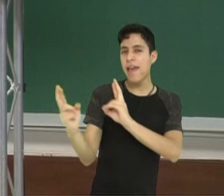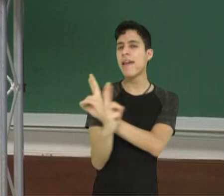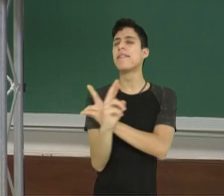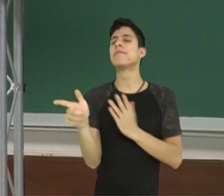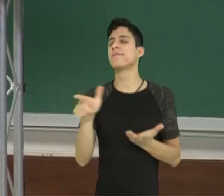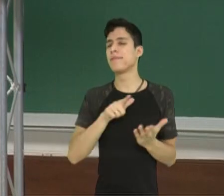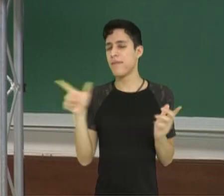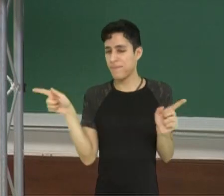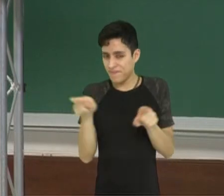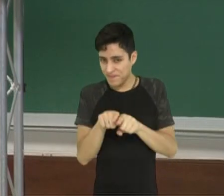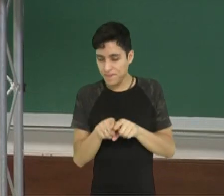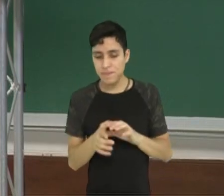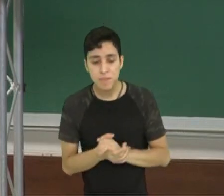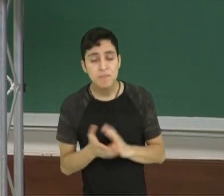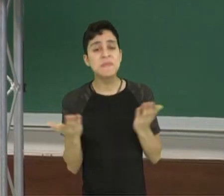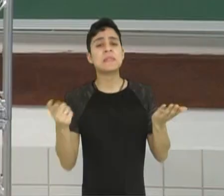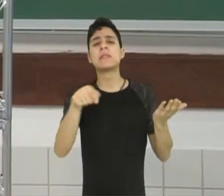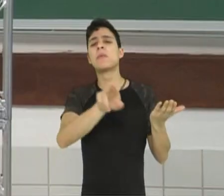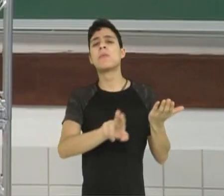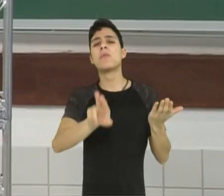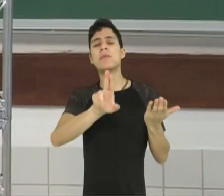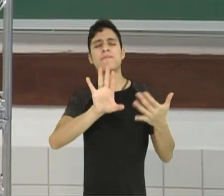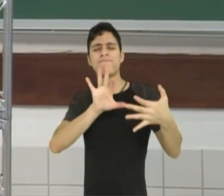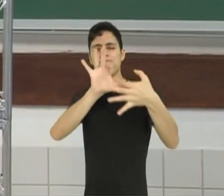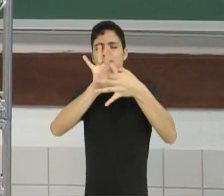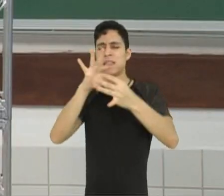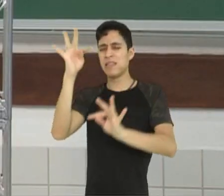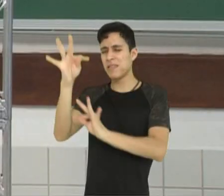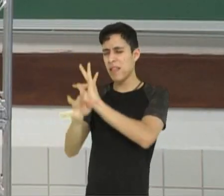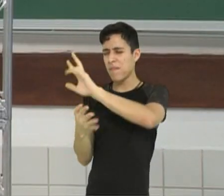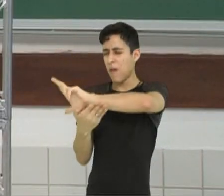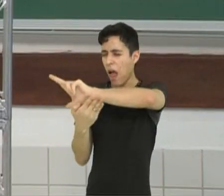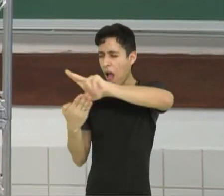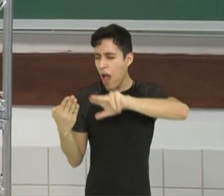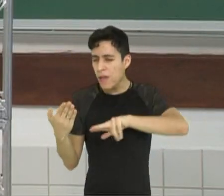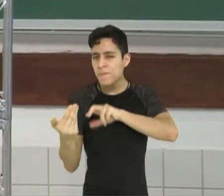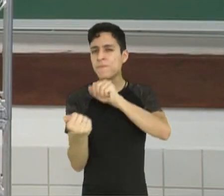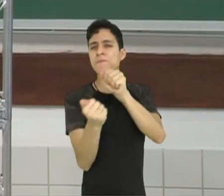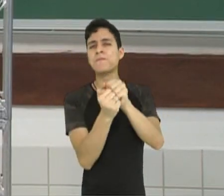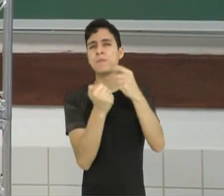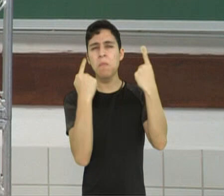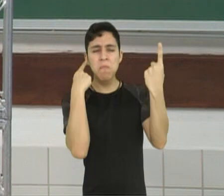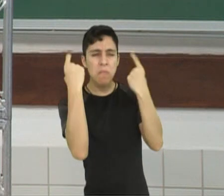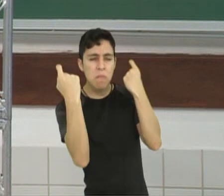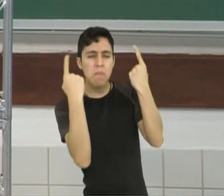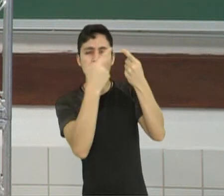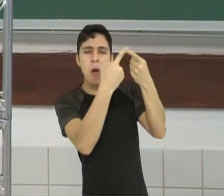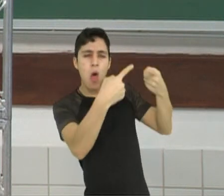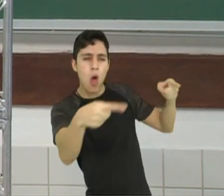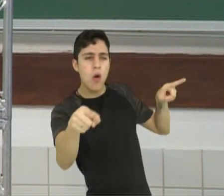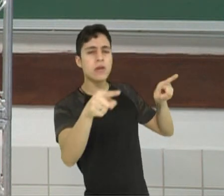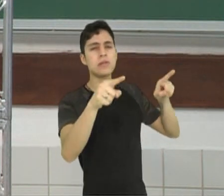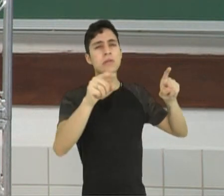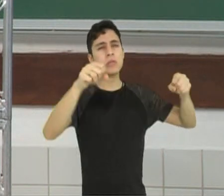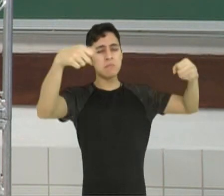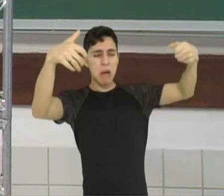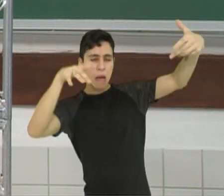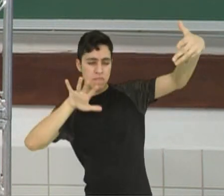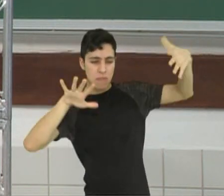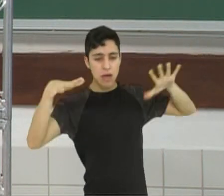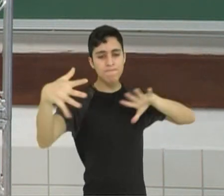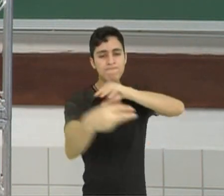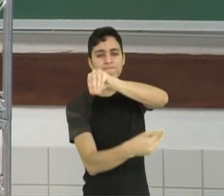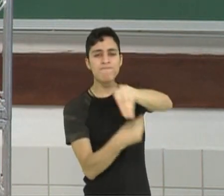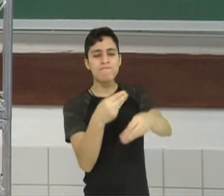público também. E utilizando de tecnologias, né? Pode ter músicas, luzes, para compor essa